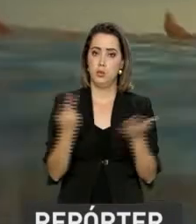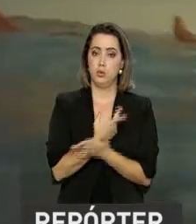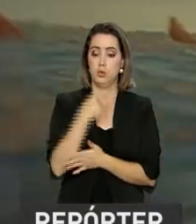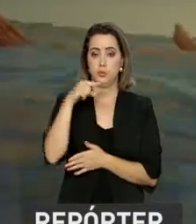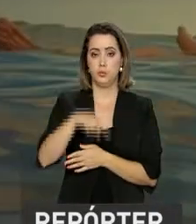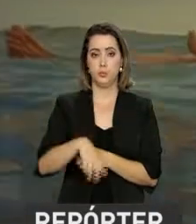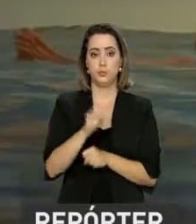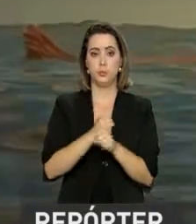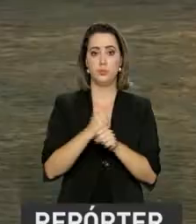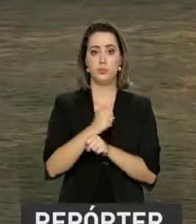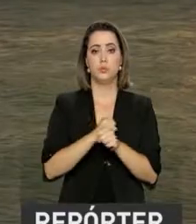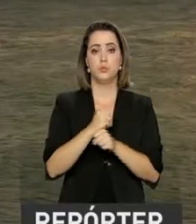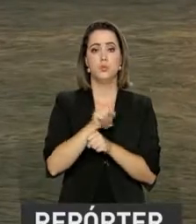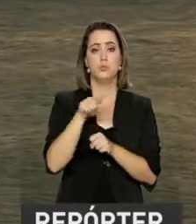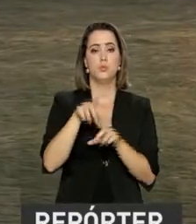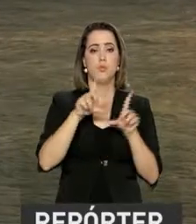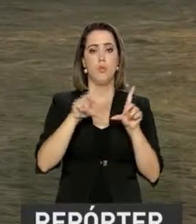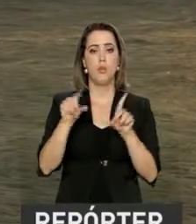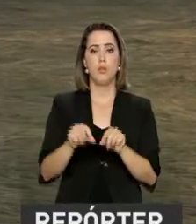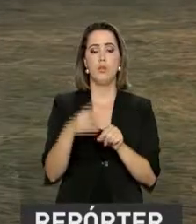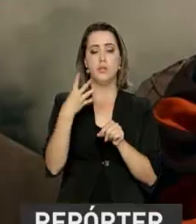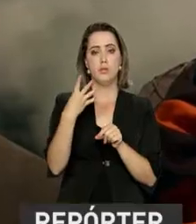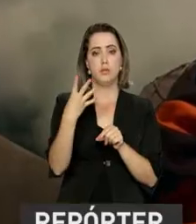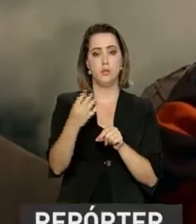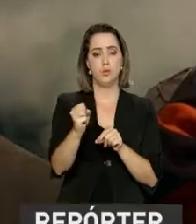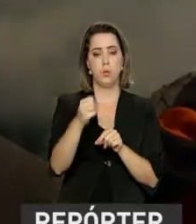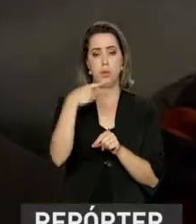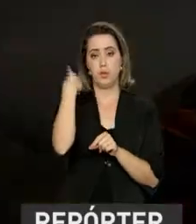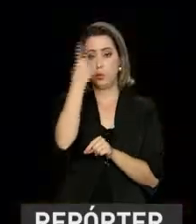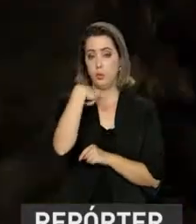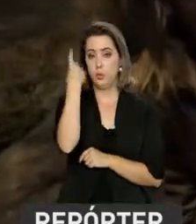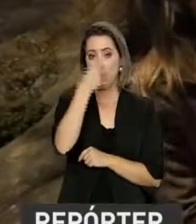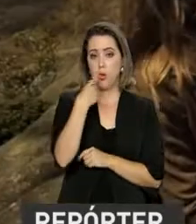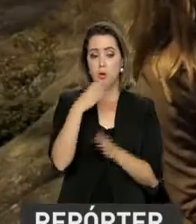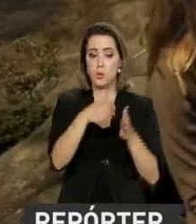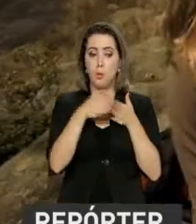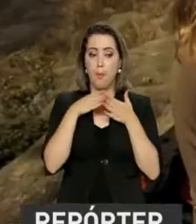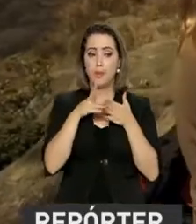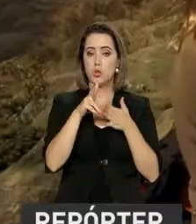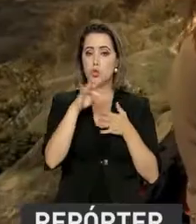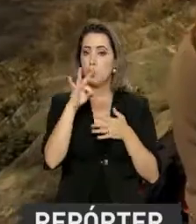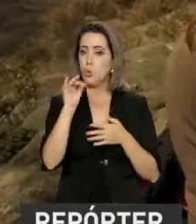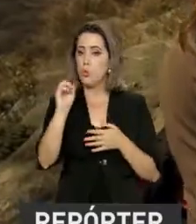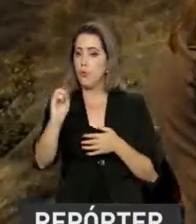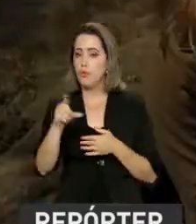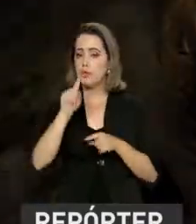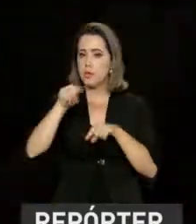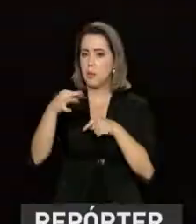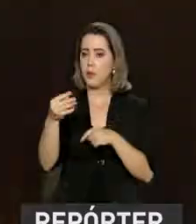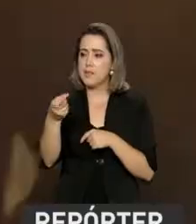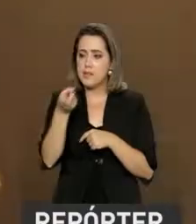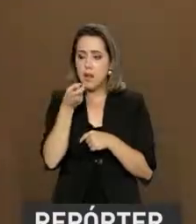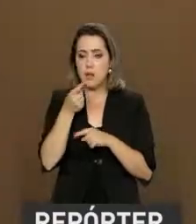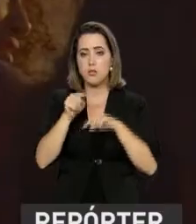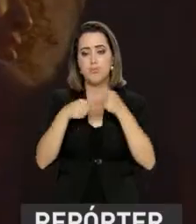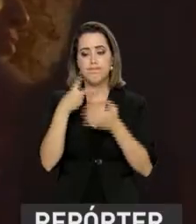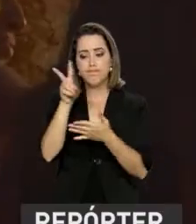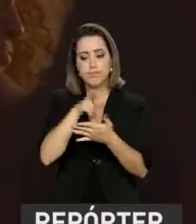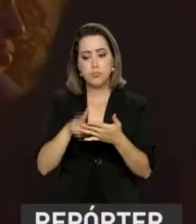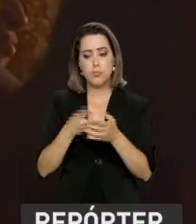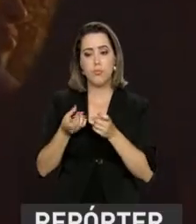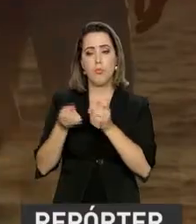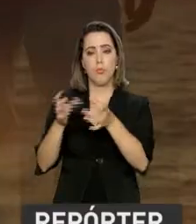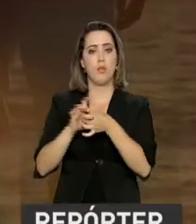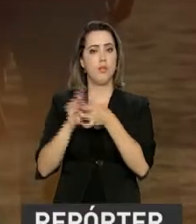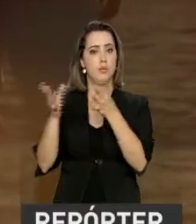em 2017, diminui para 48 horas o prazo de solicitação, pagamento de taxas, análise,